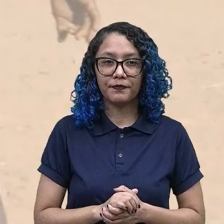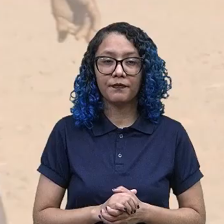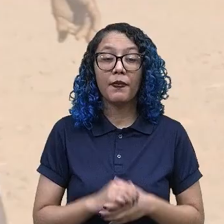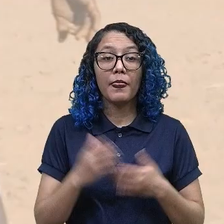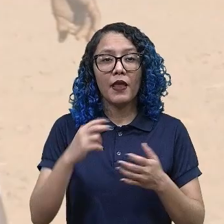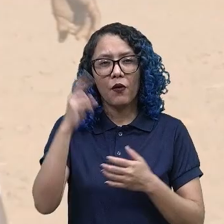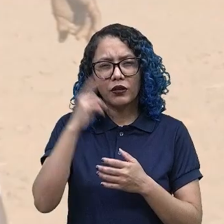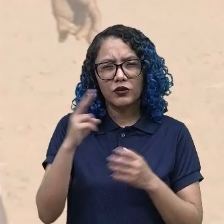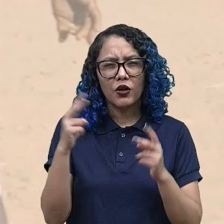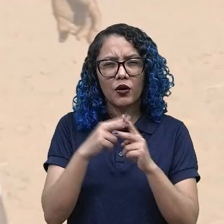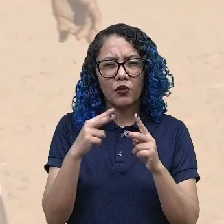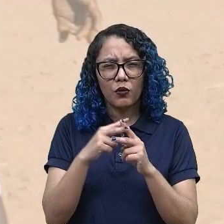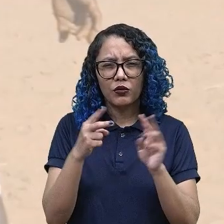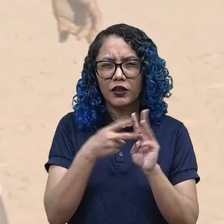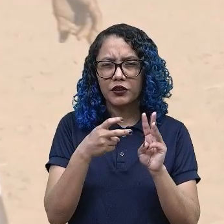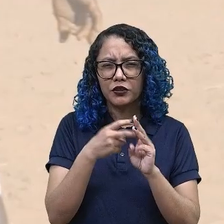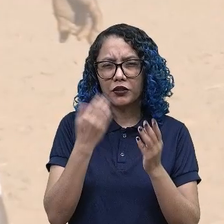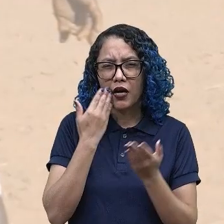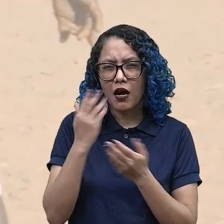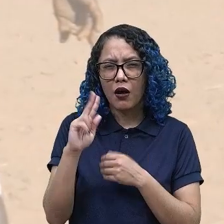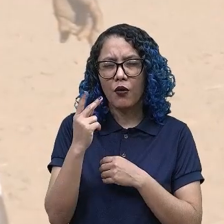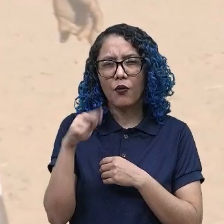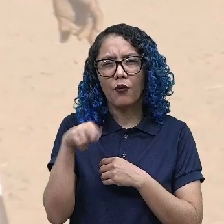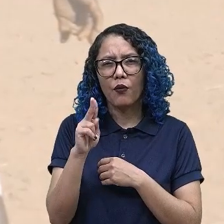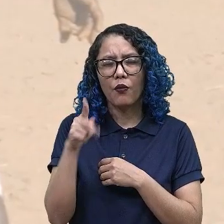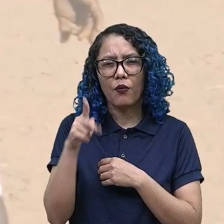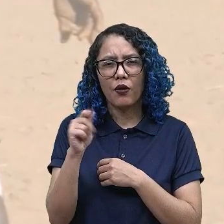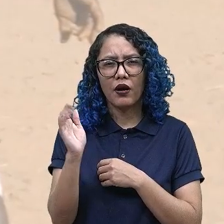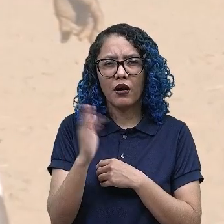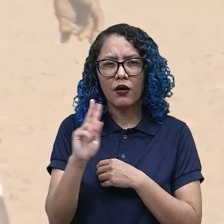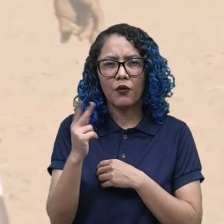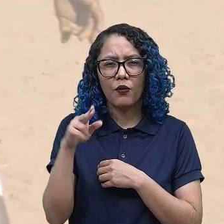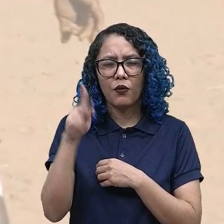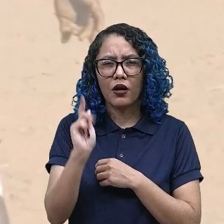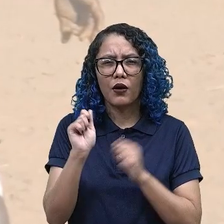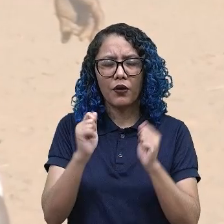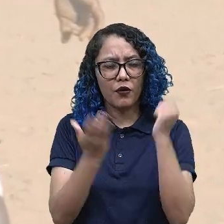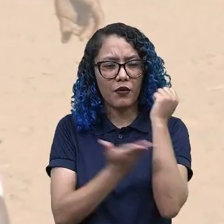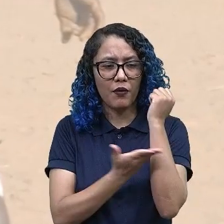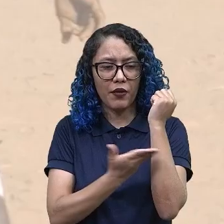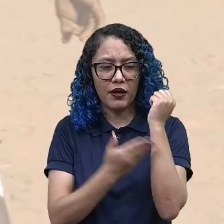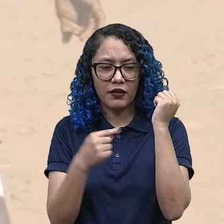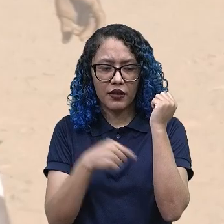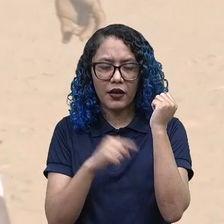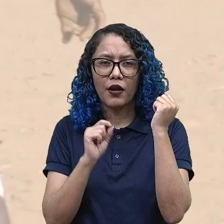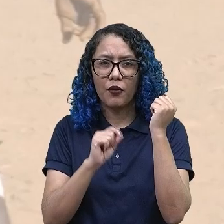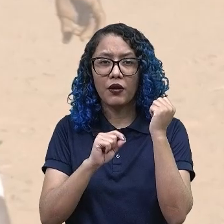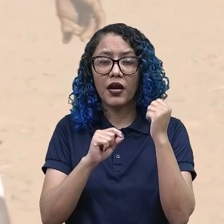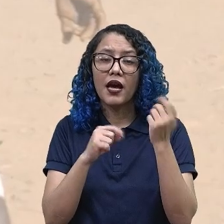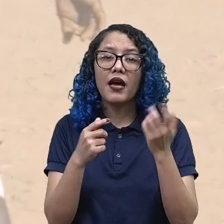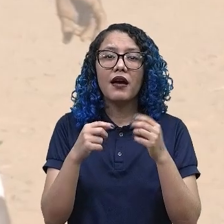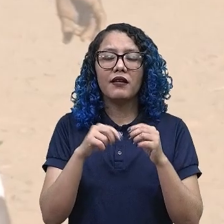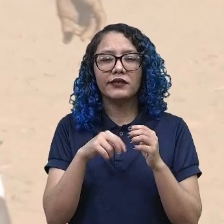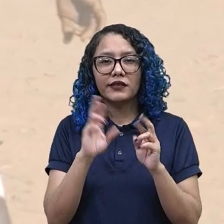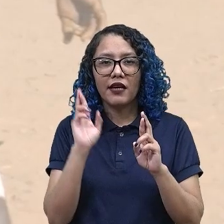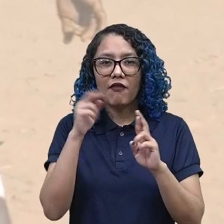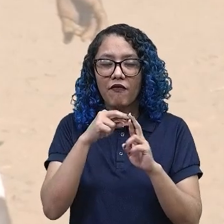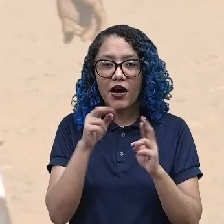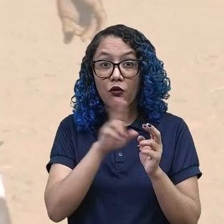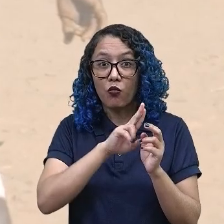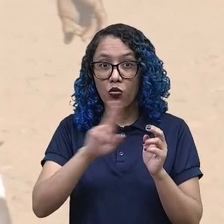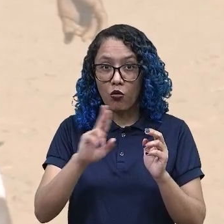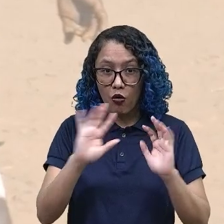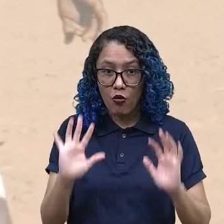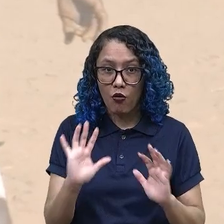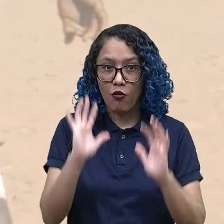luta indígena Uca-Uca. Quarupi é uma madeira que dá nome a um ritual indígena, cujo significado para os índios é